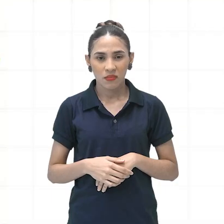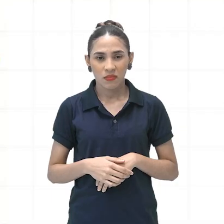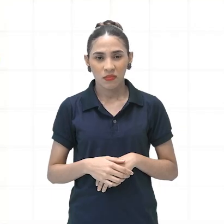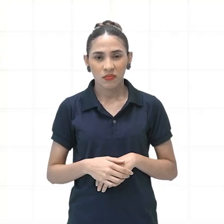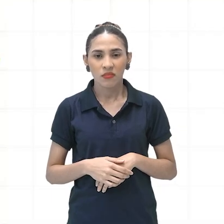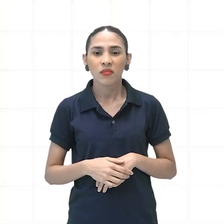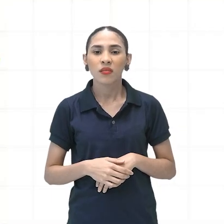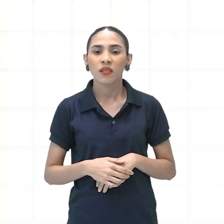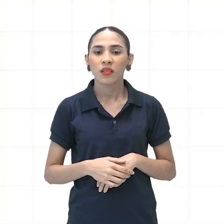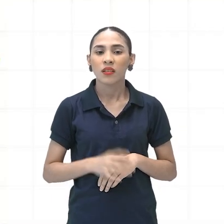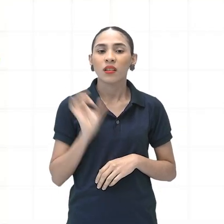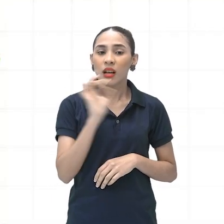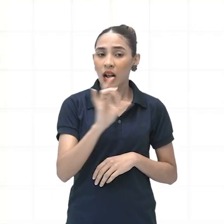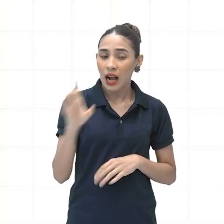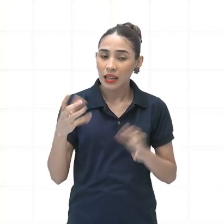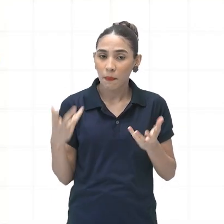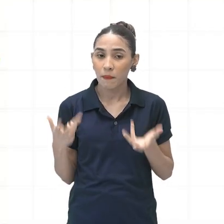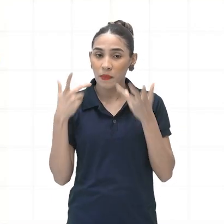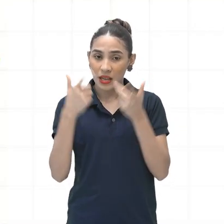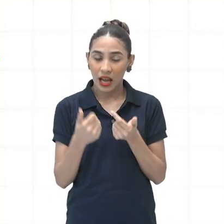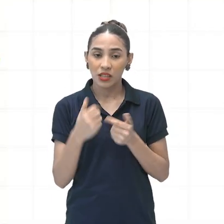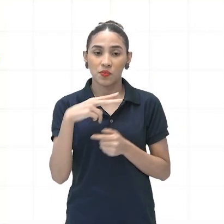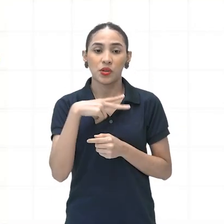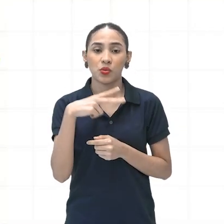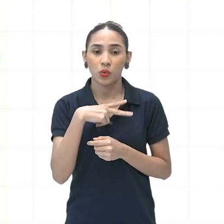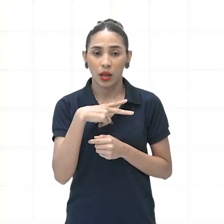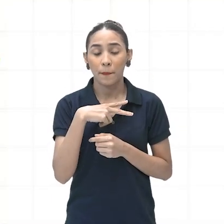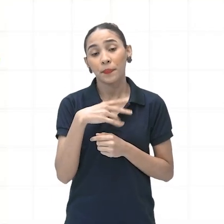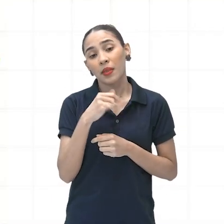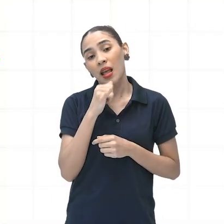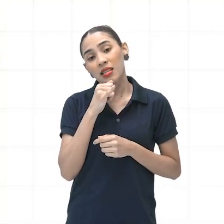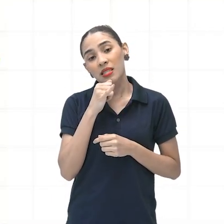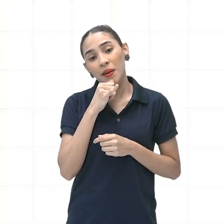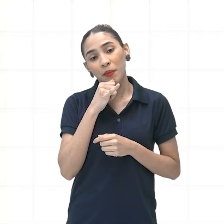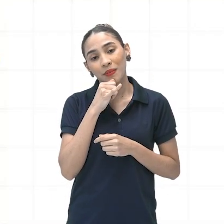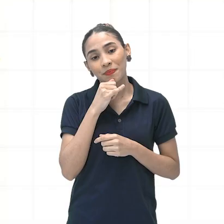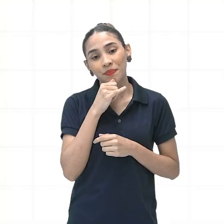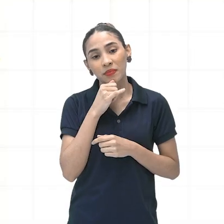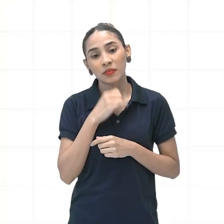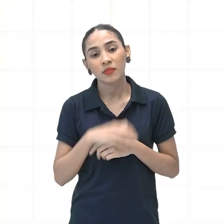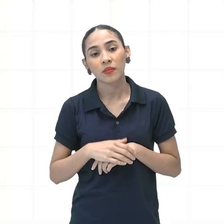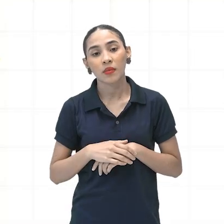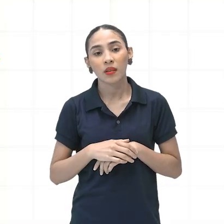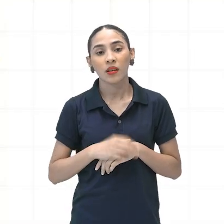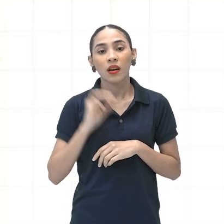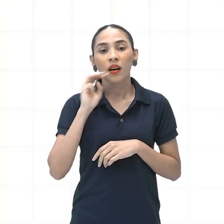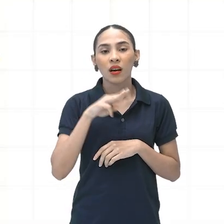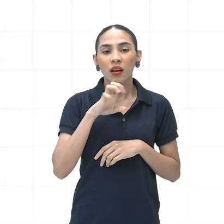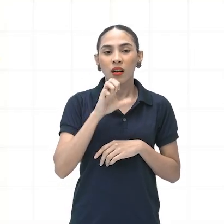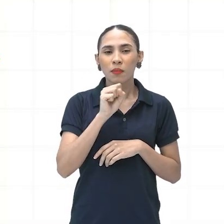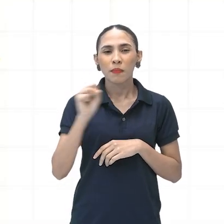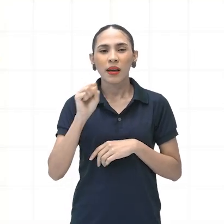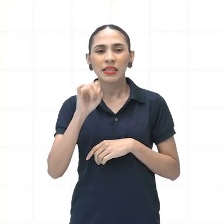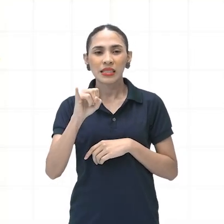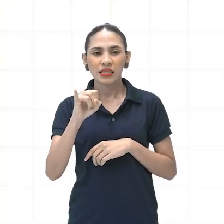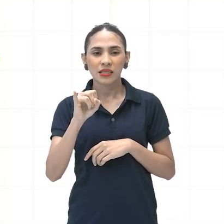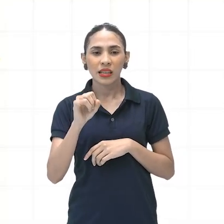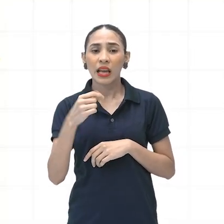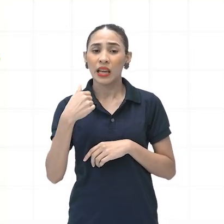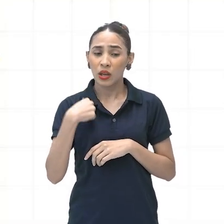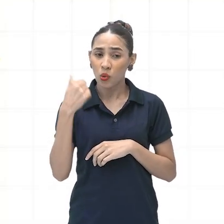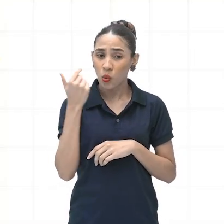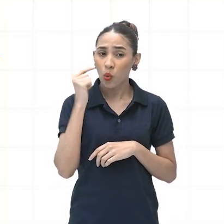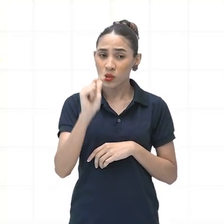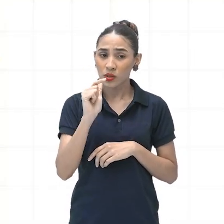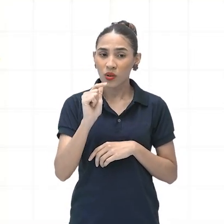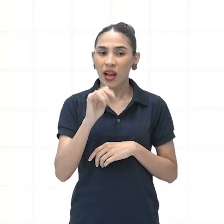cada um dessas habilidades individualmente. Por exemplo, o Messi, eu consigo